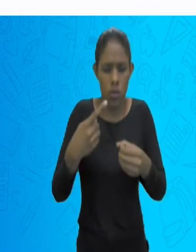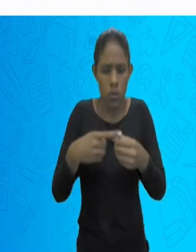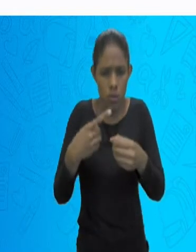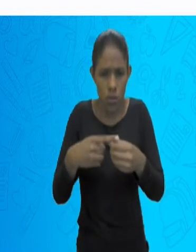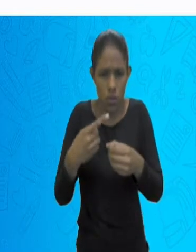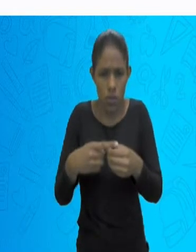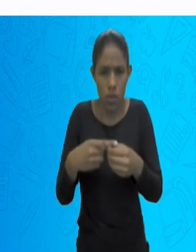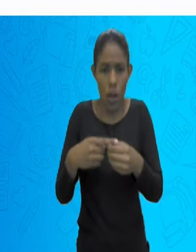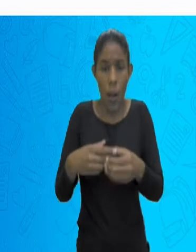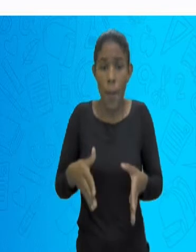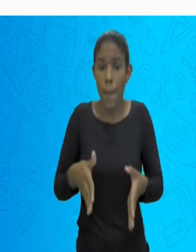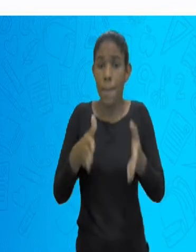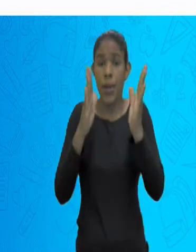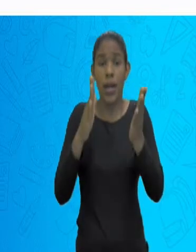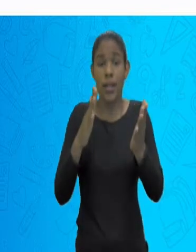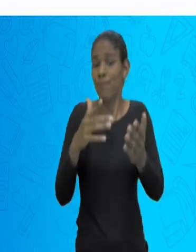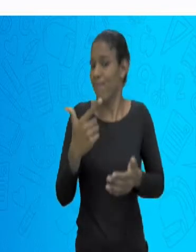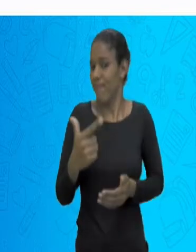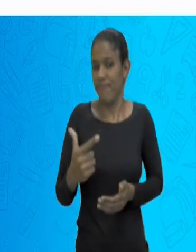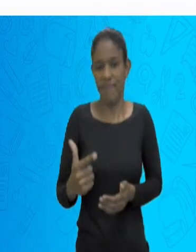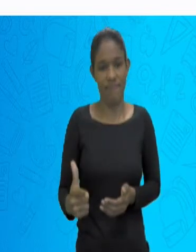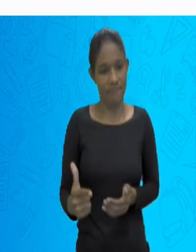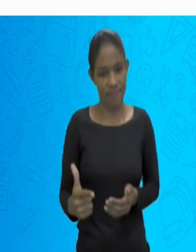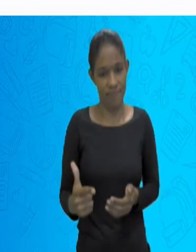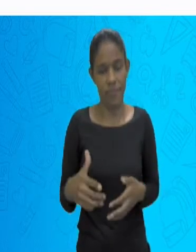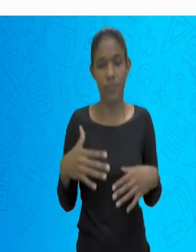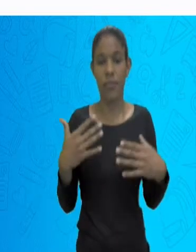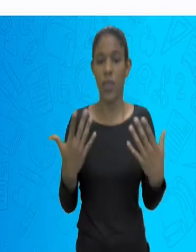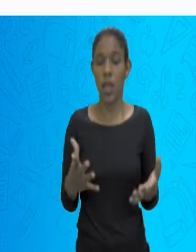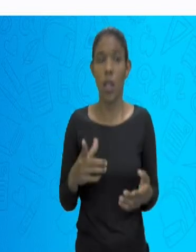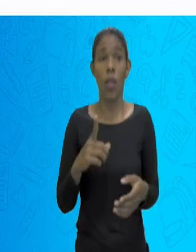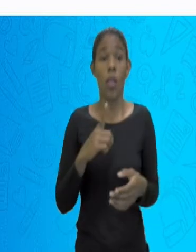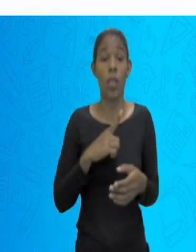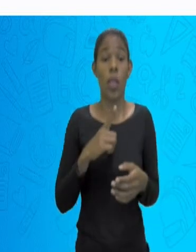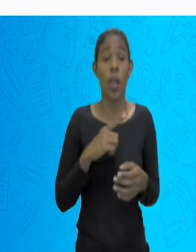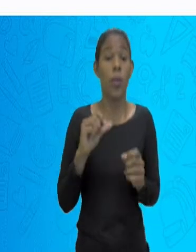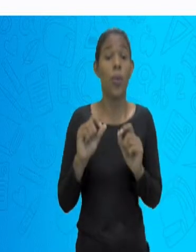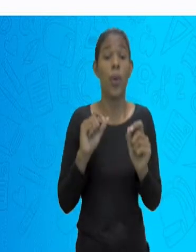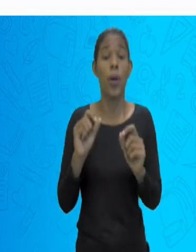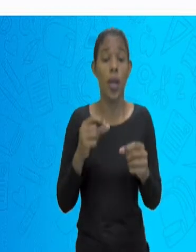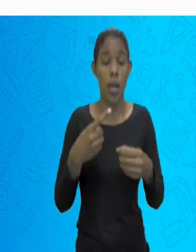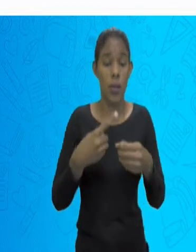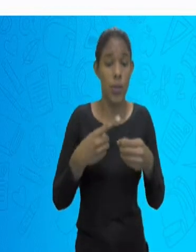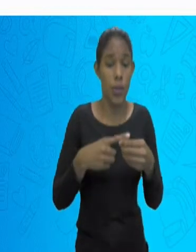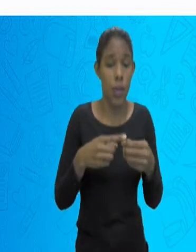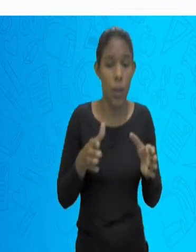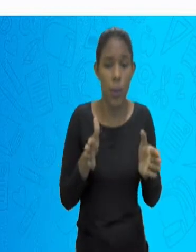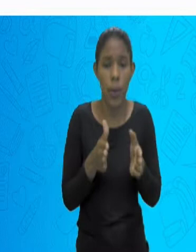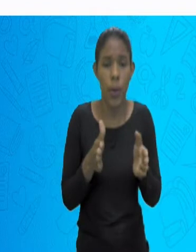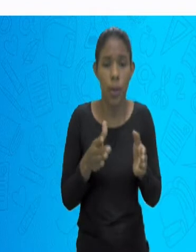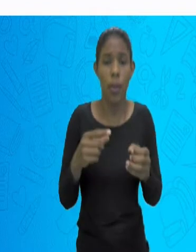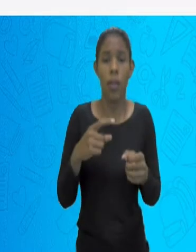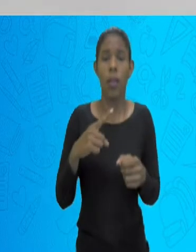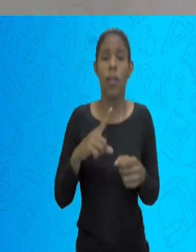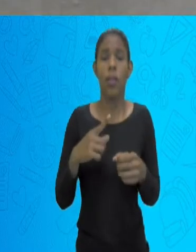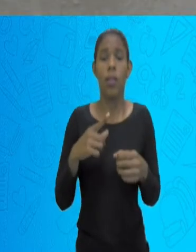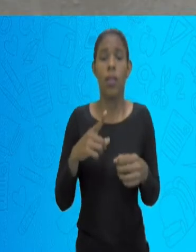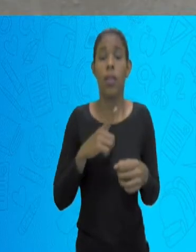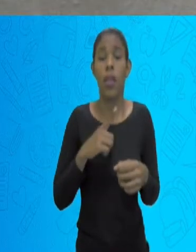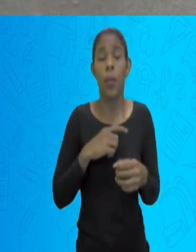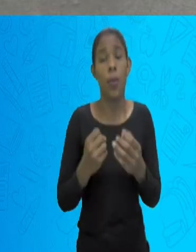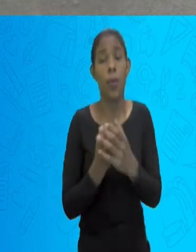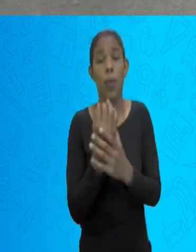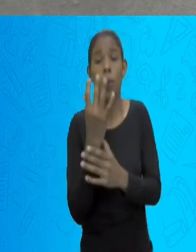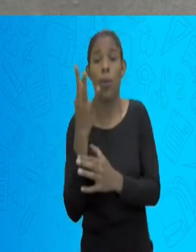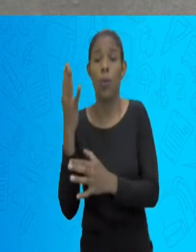tem mais vegetação, vocês podem observar que a gente tem, aparecem mais áreas verdes que a